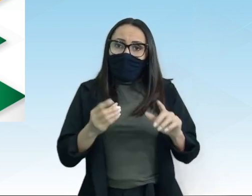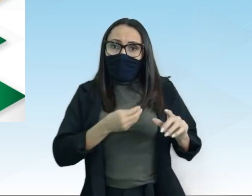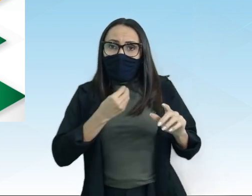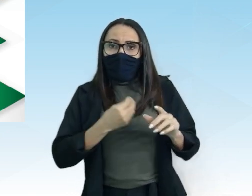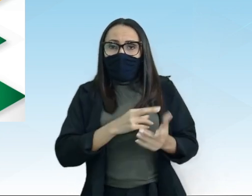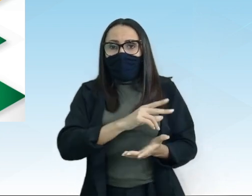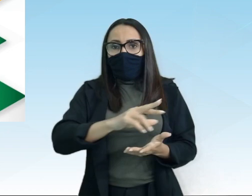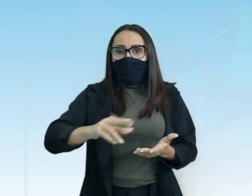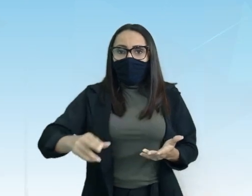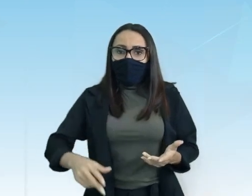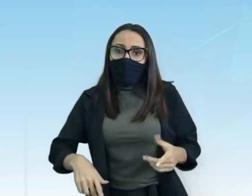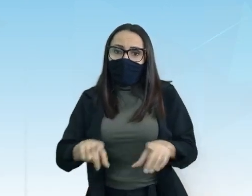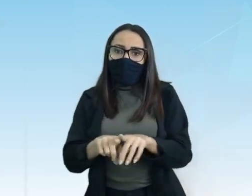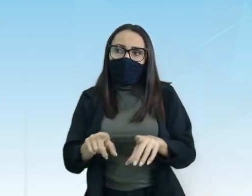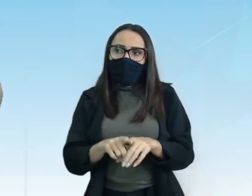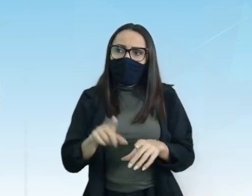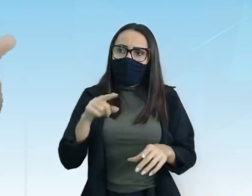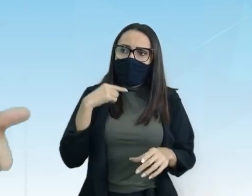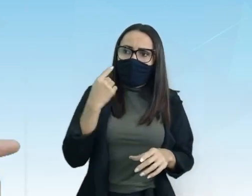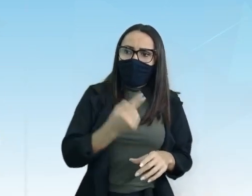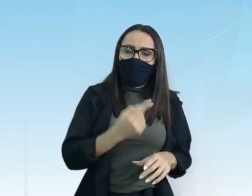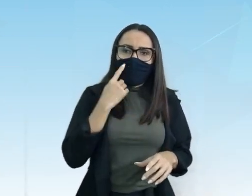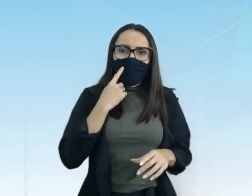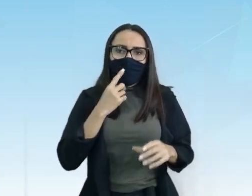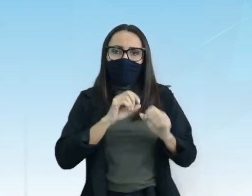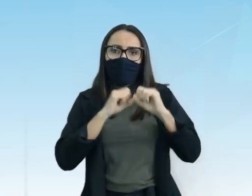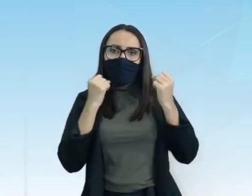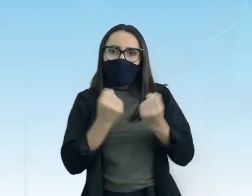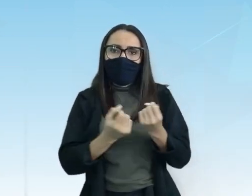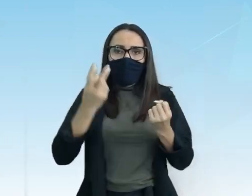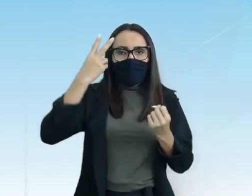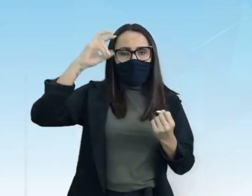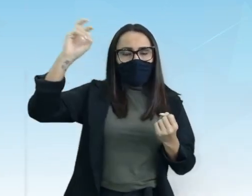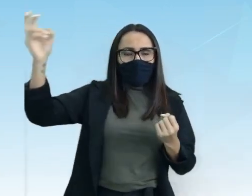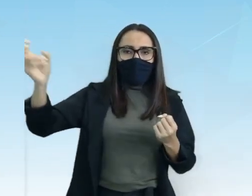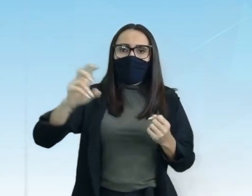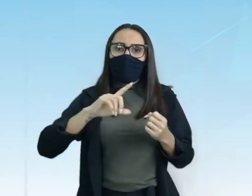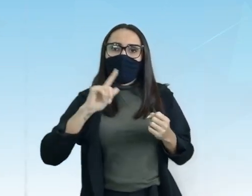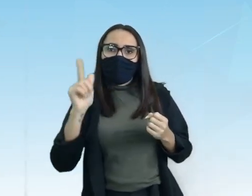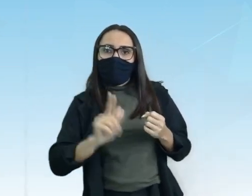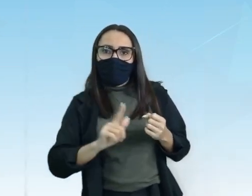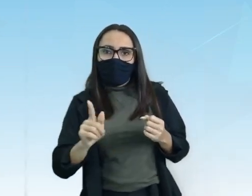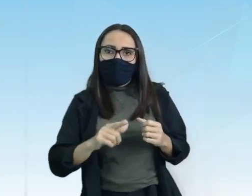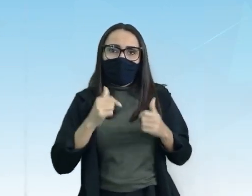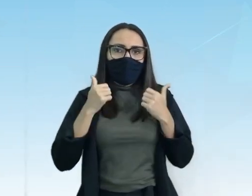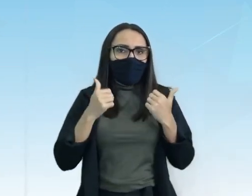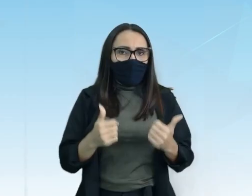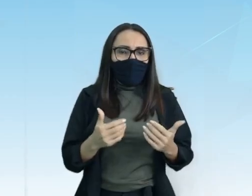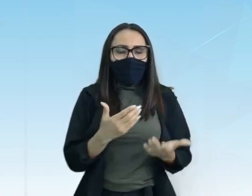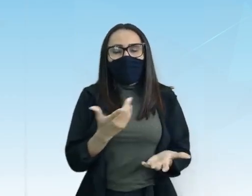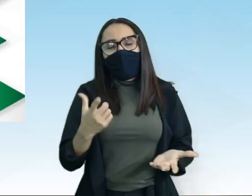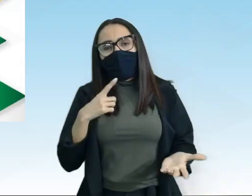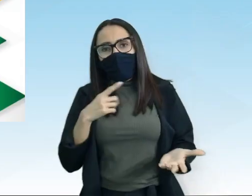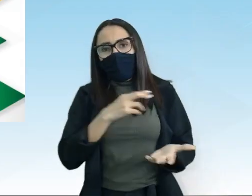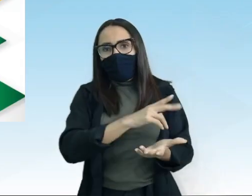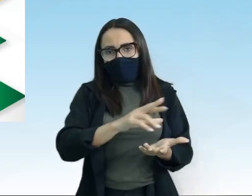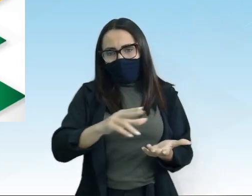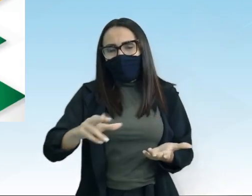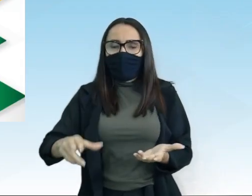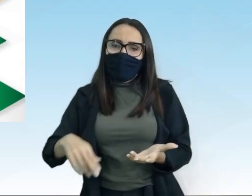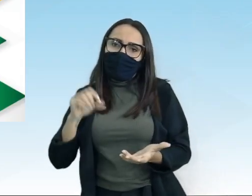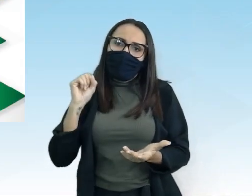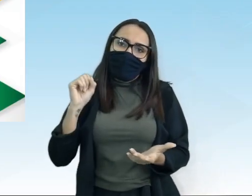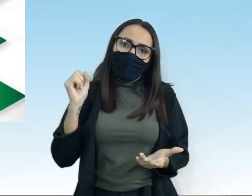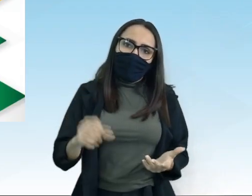outras variações, como nós vimos a sociocultural, a geográfica, certo? São variações